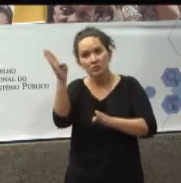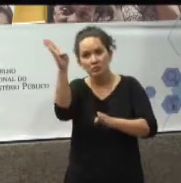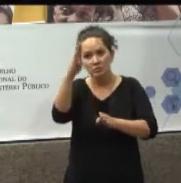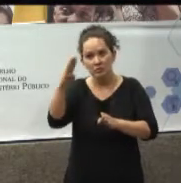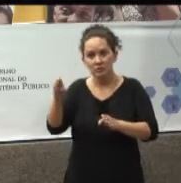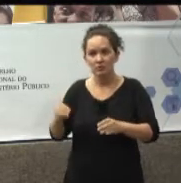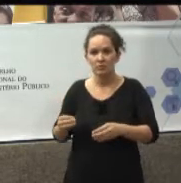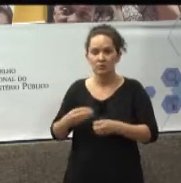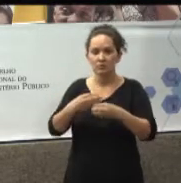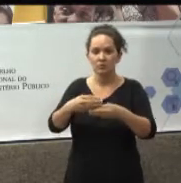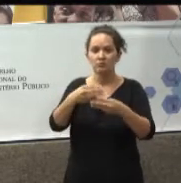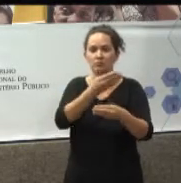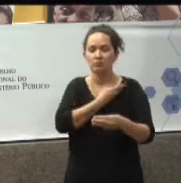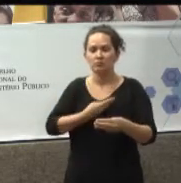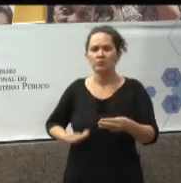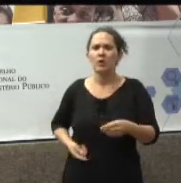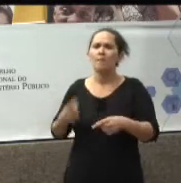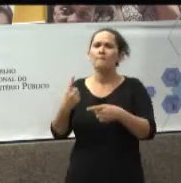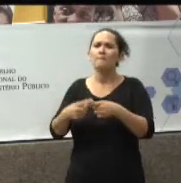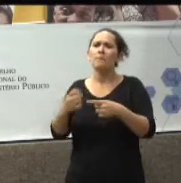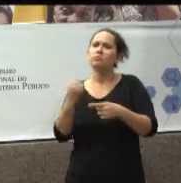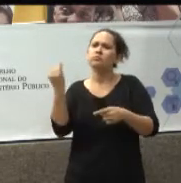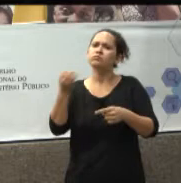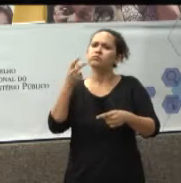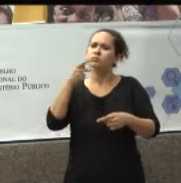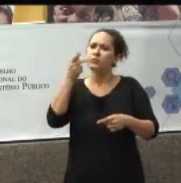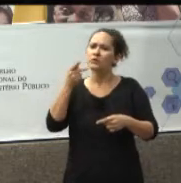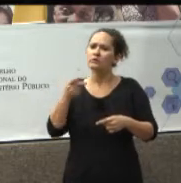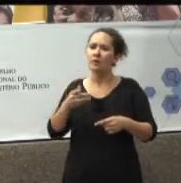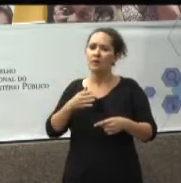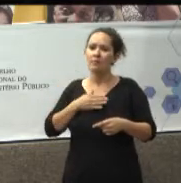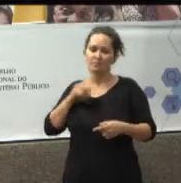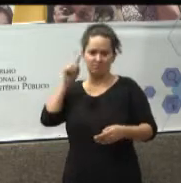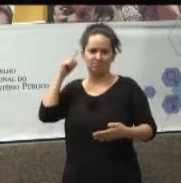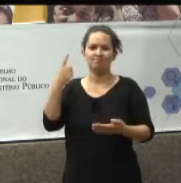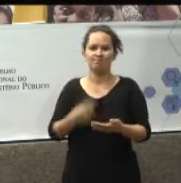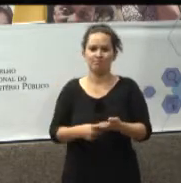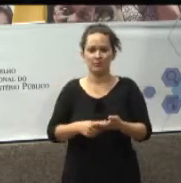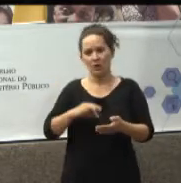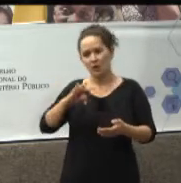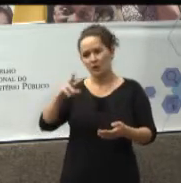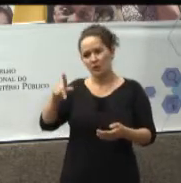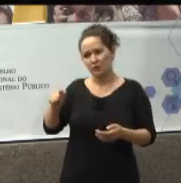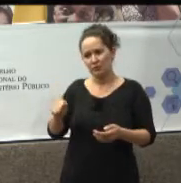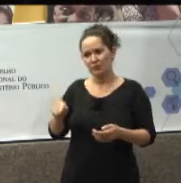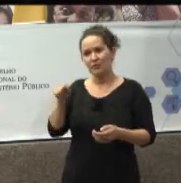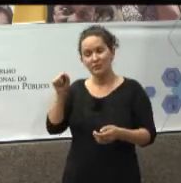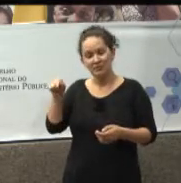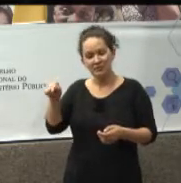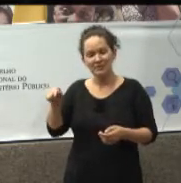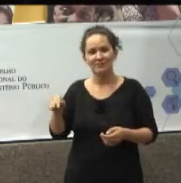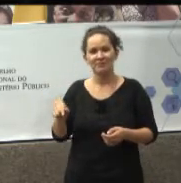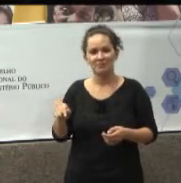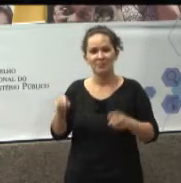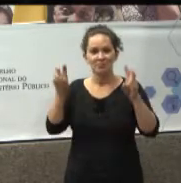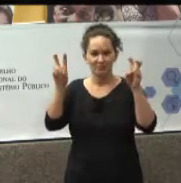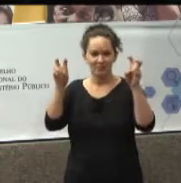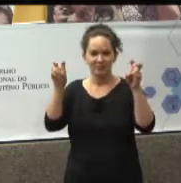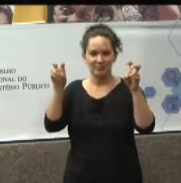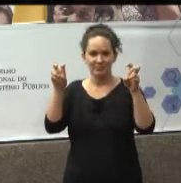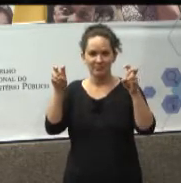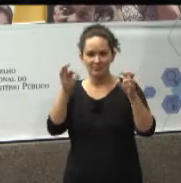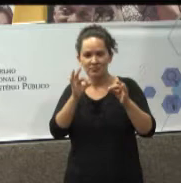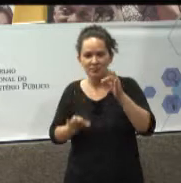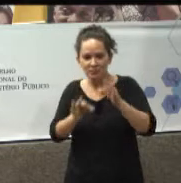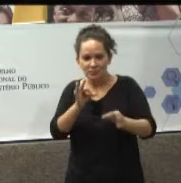público e porque é importante falar isso além de ser o meu dever porque tem tudo a ver o que nós vamos falar agora a